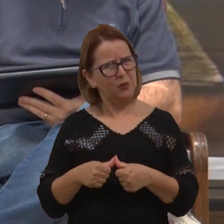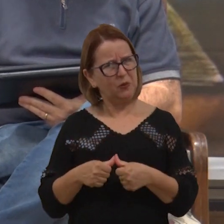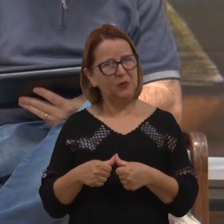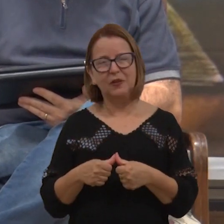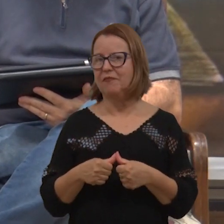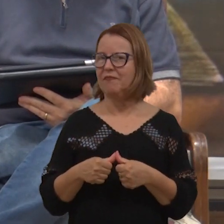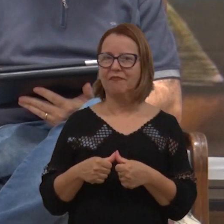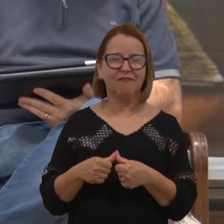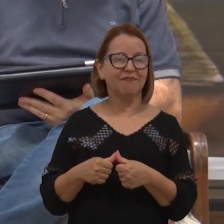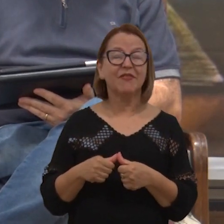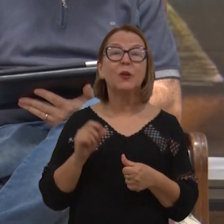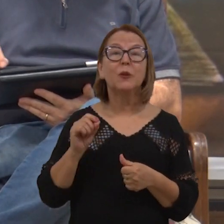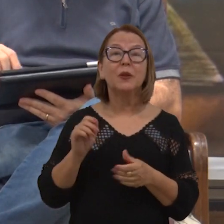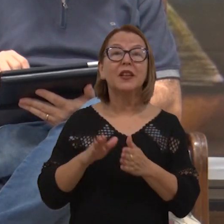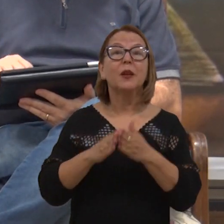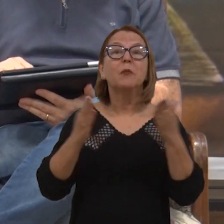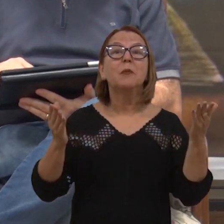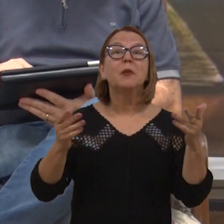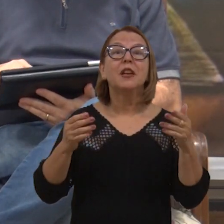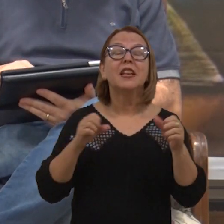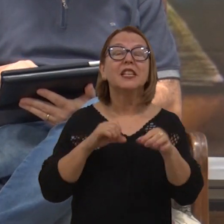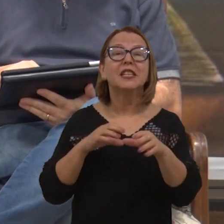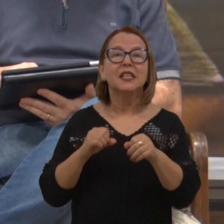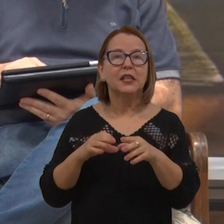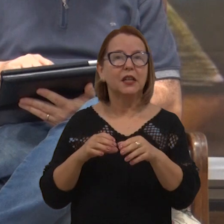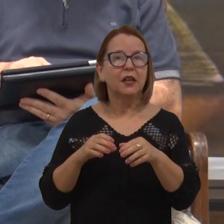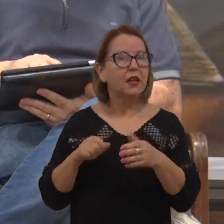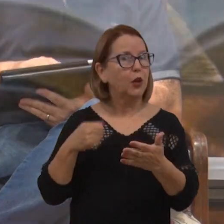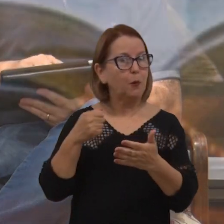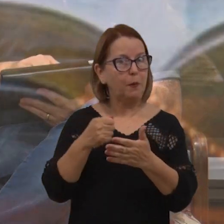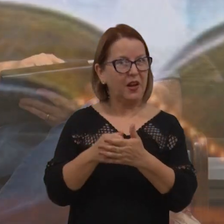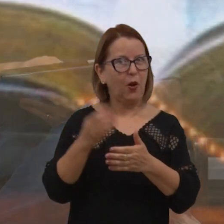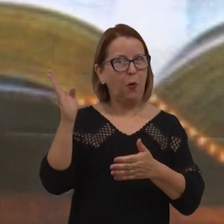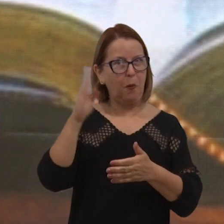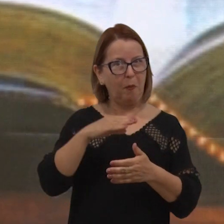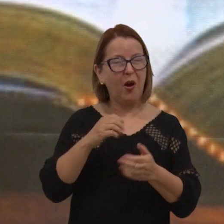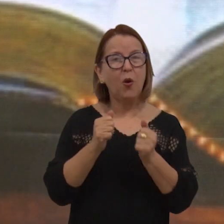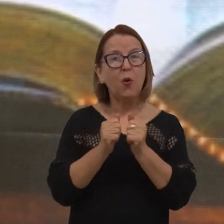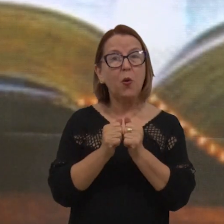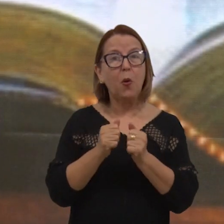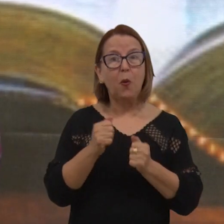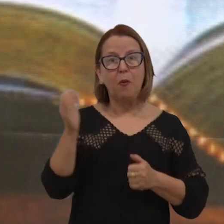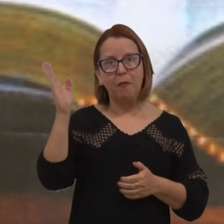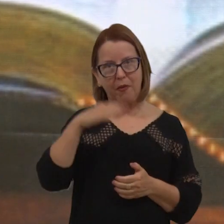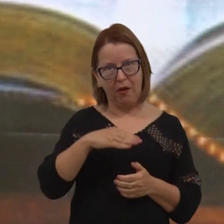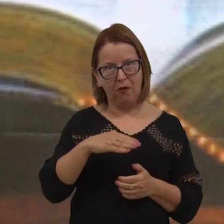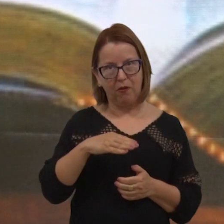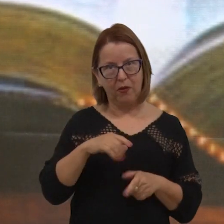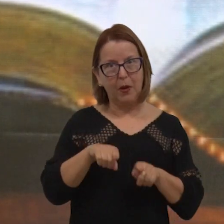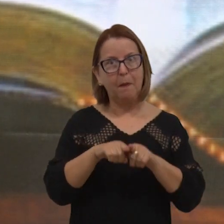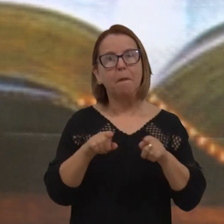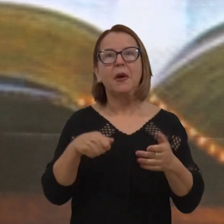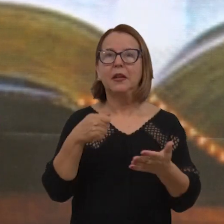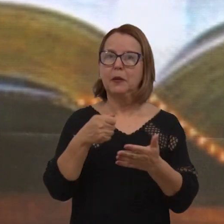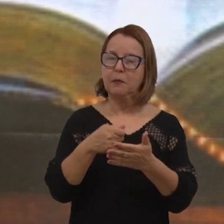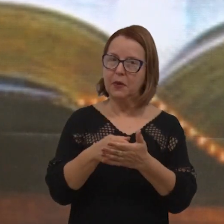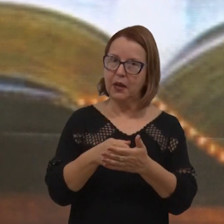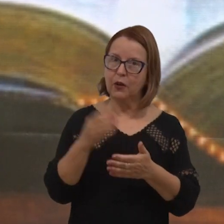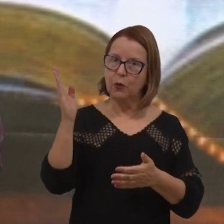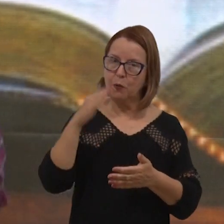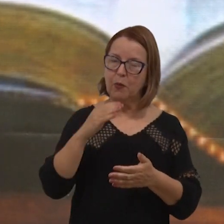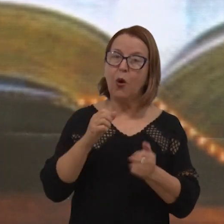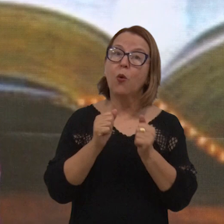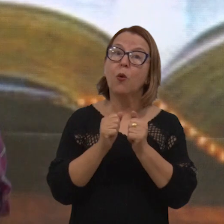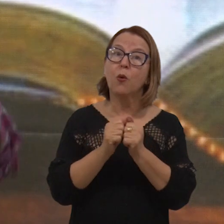que a Bíblia diz isso? Para você não pagar o mal com o mal, mas você pagar o mal com o bem. O rapaz